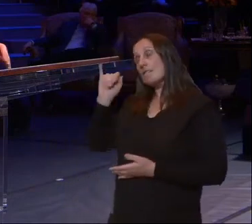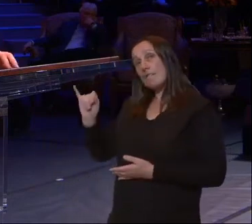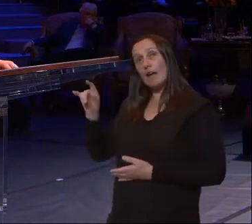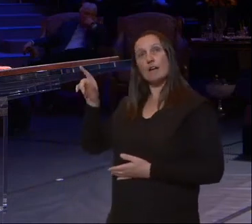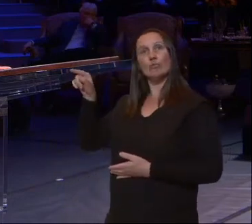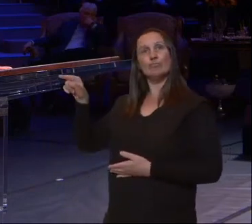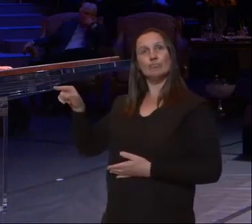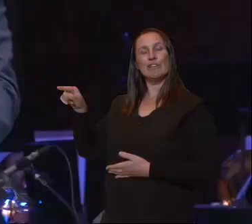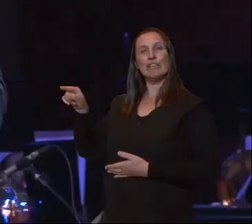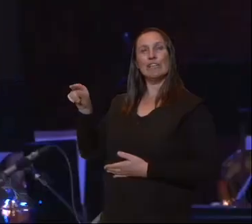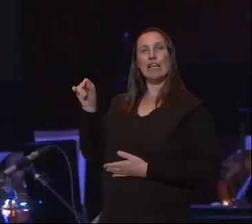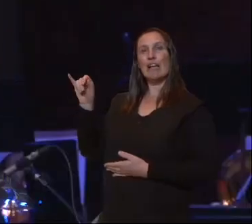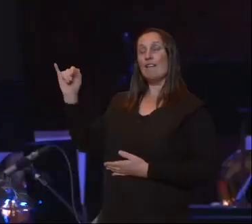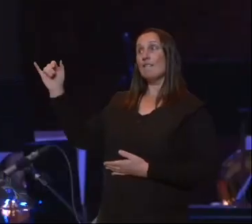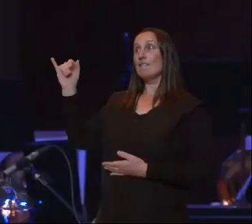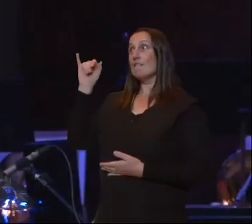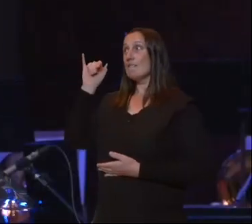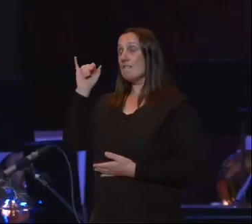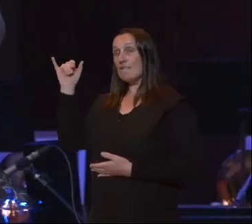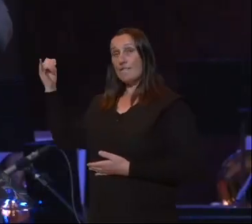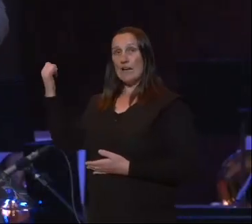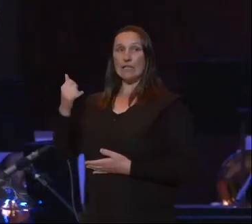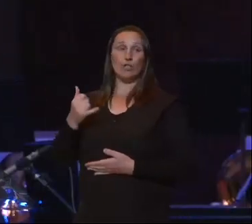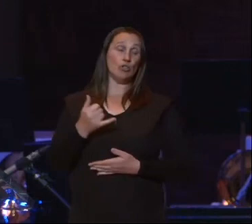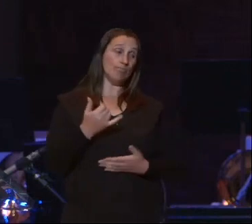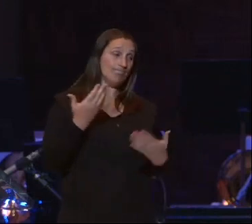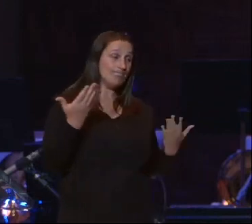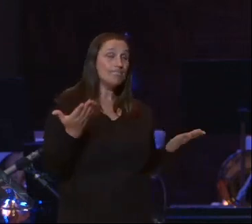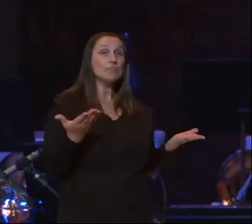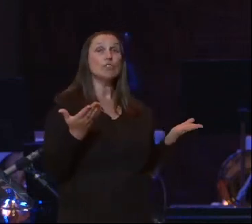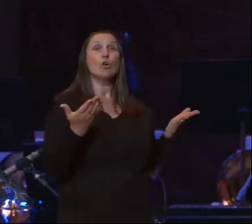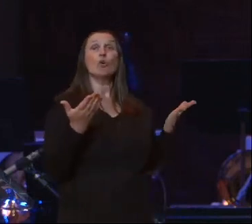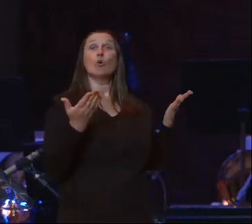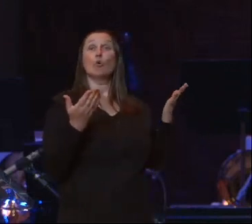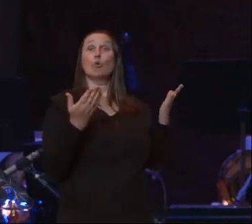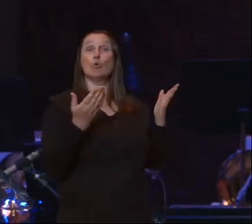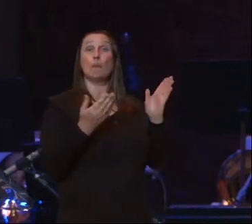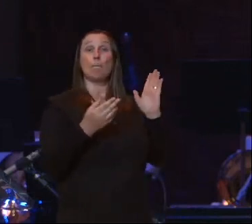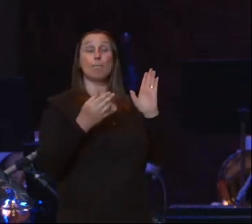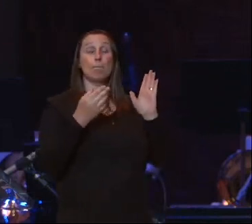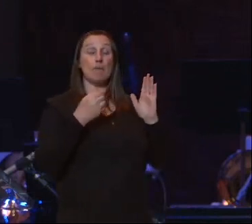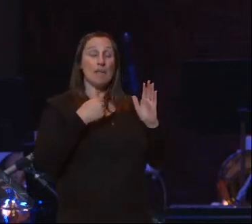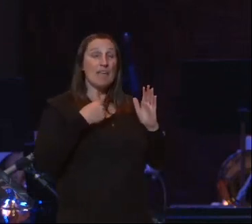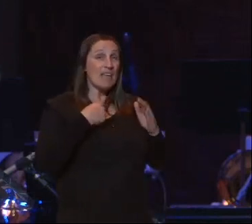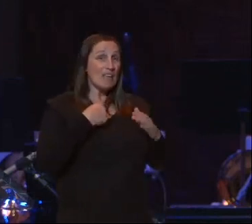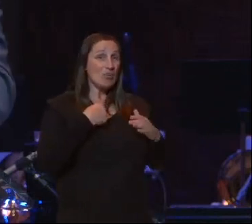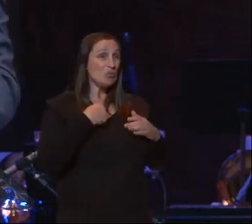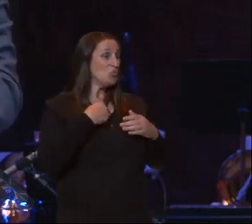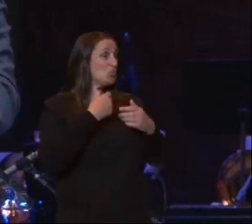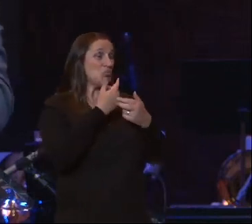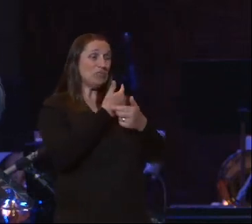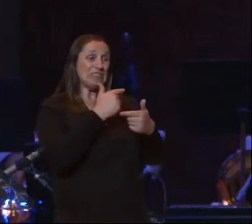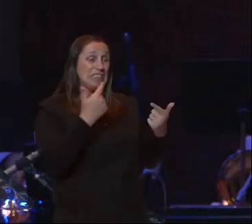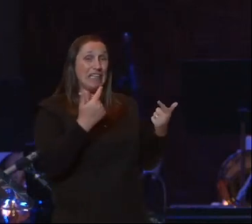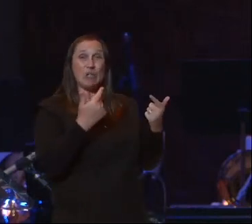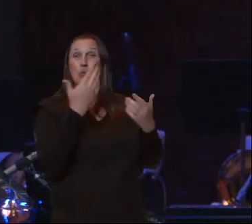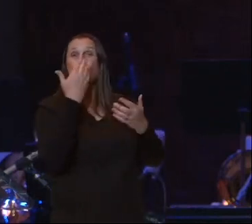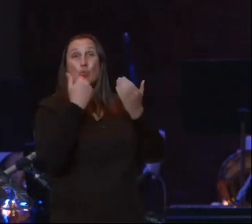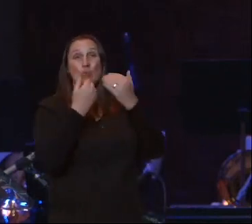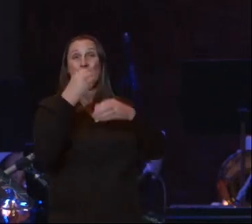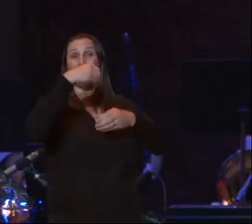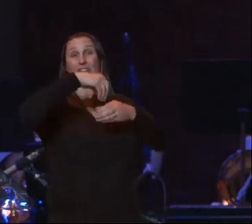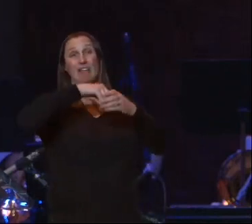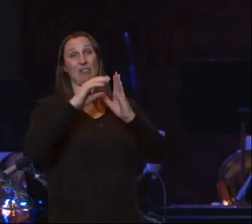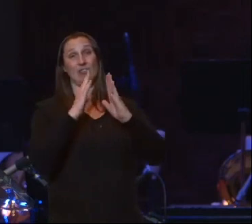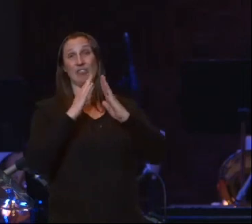comida, ela vai dizer: olha, juro pelo nome do Senhor, o teu Deus, que não tem comida na minha casa. Não era o